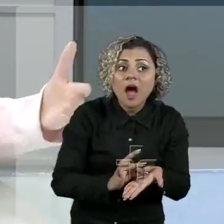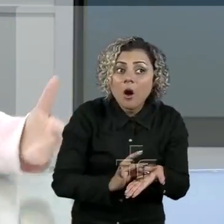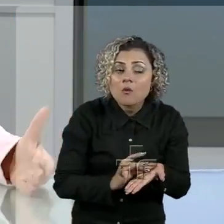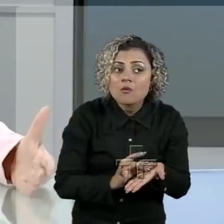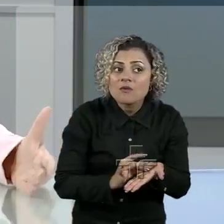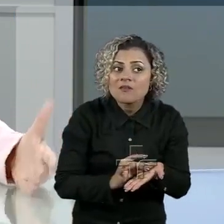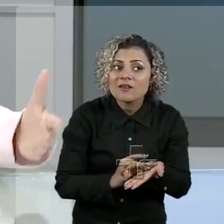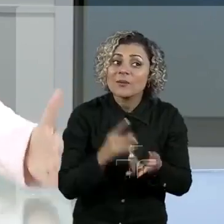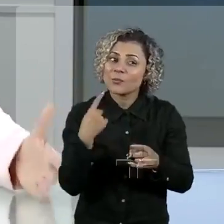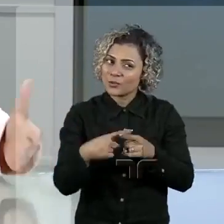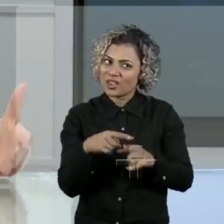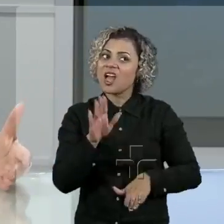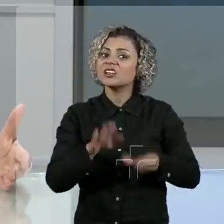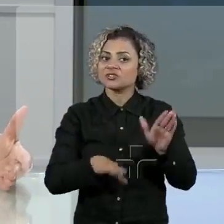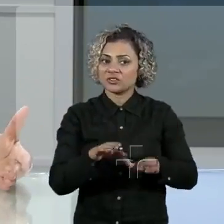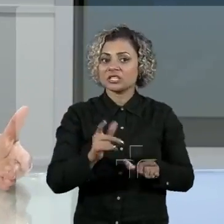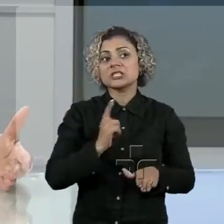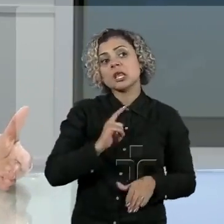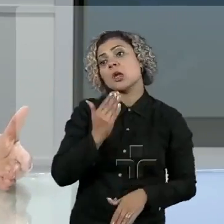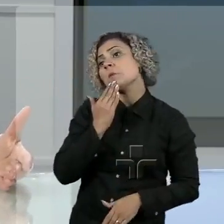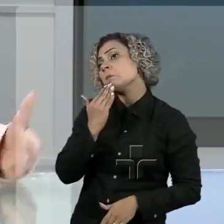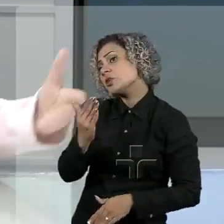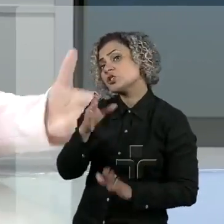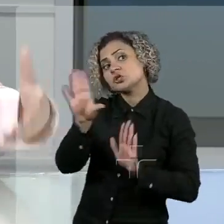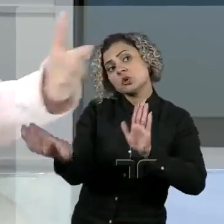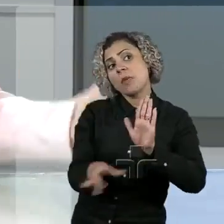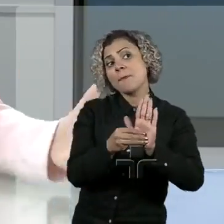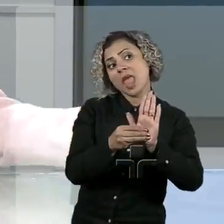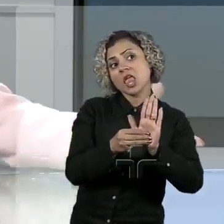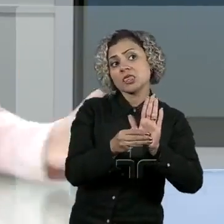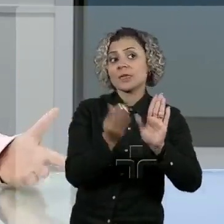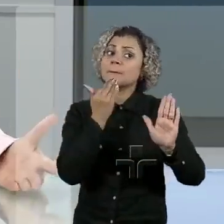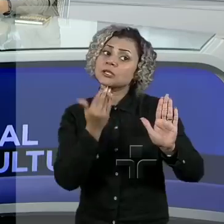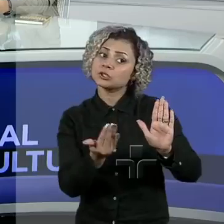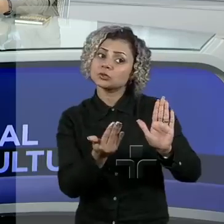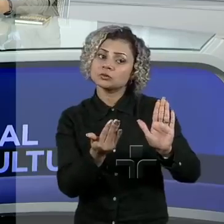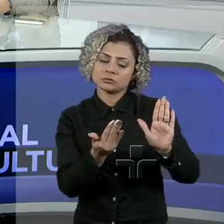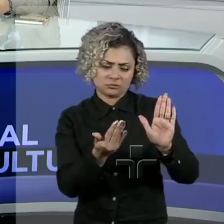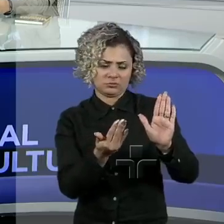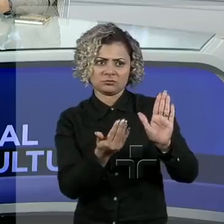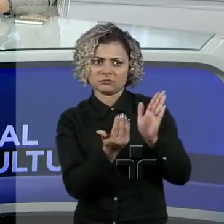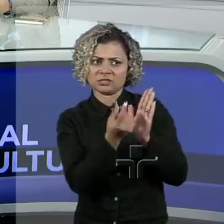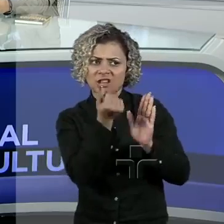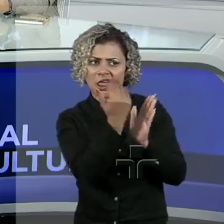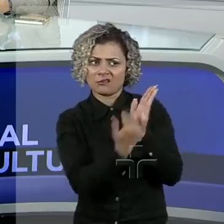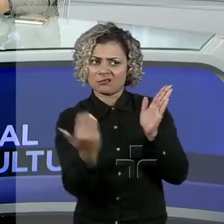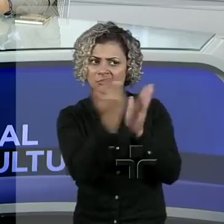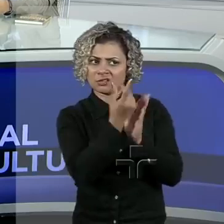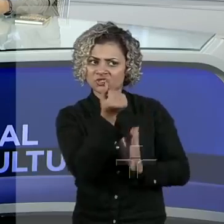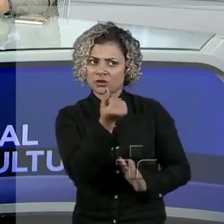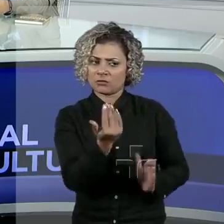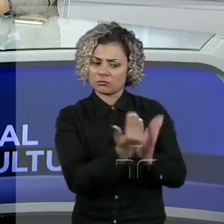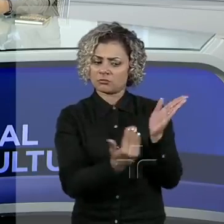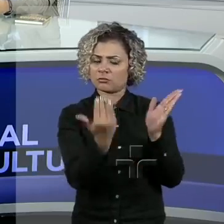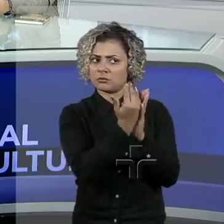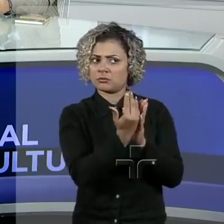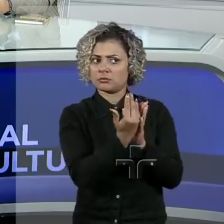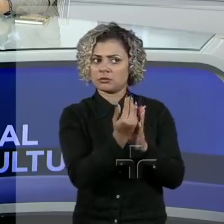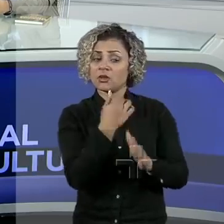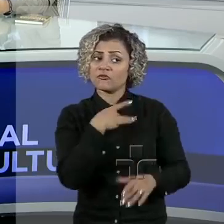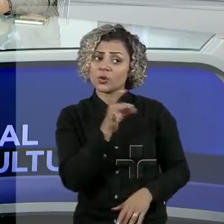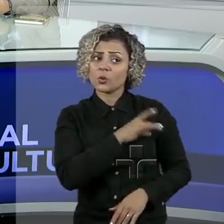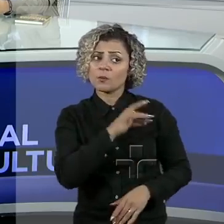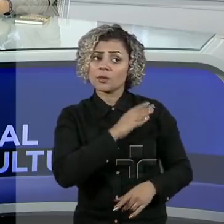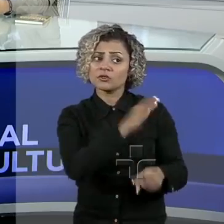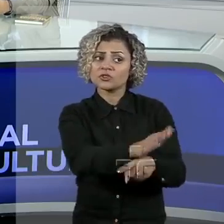porque às vezes a gente recebe um pedido de emenda que visivelmente está superfaturado. E você fica com medo de ajudar a